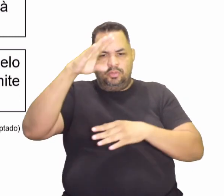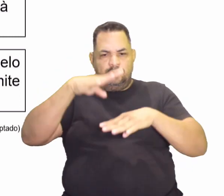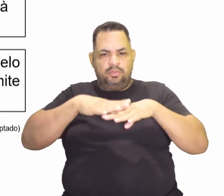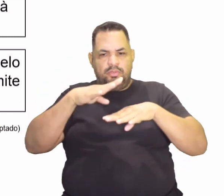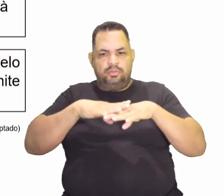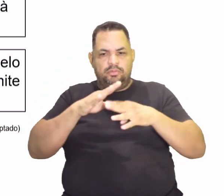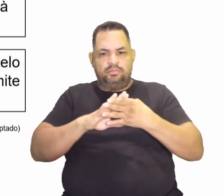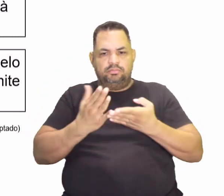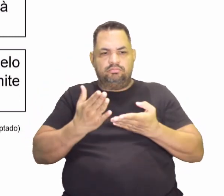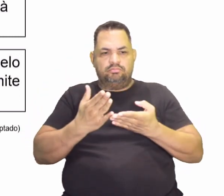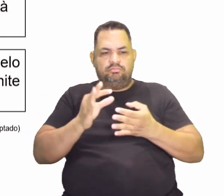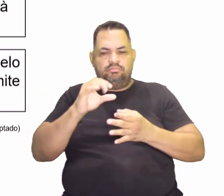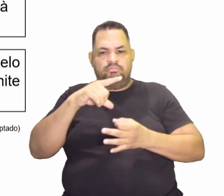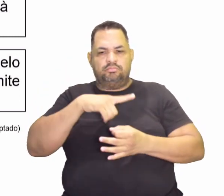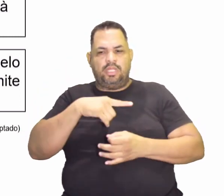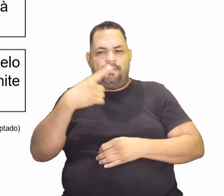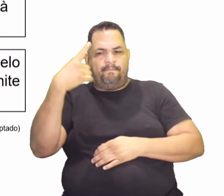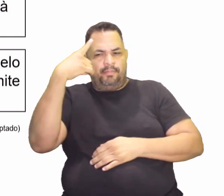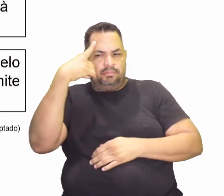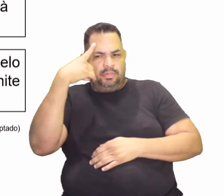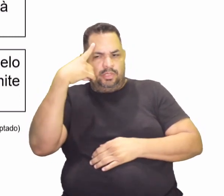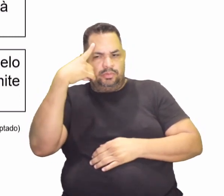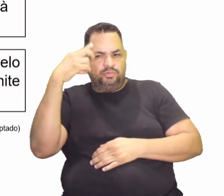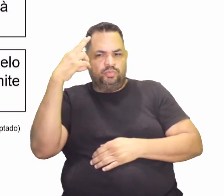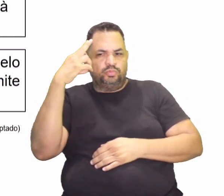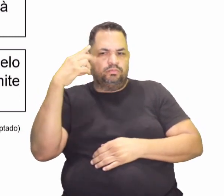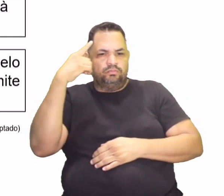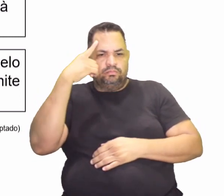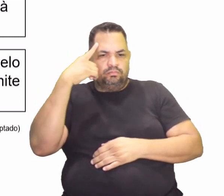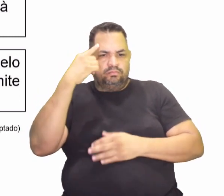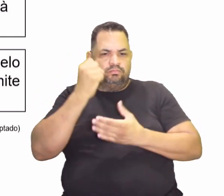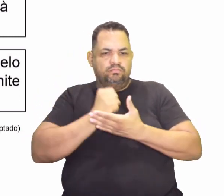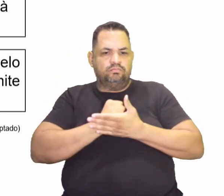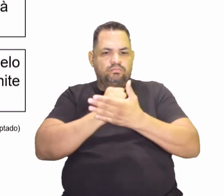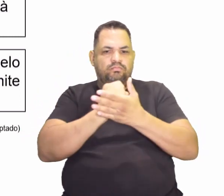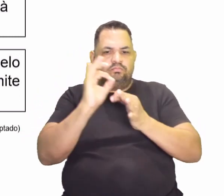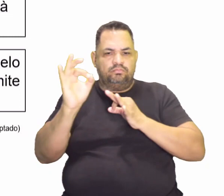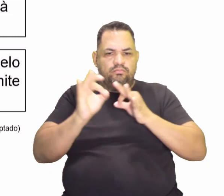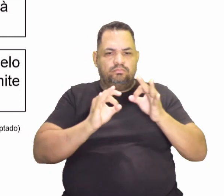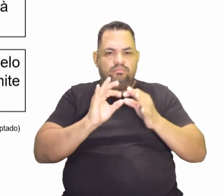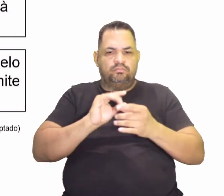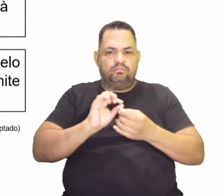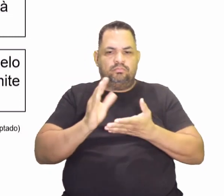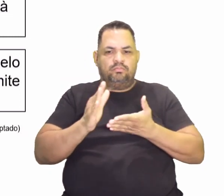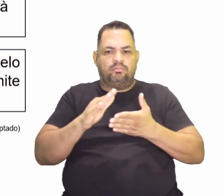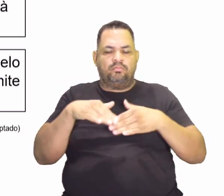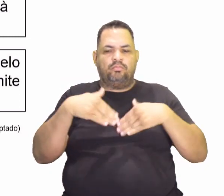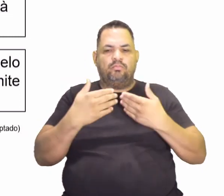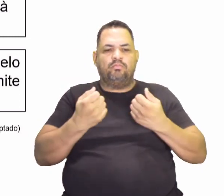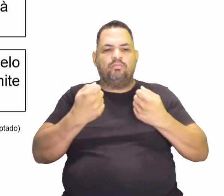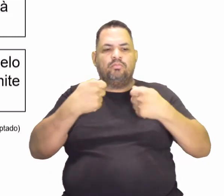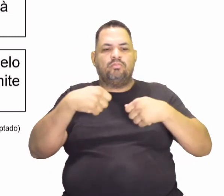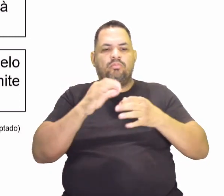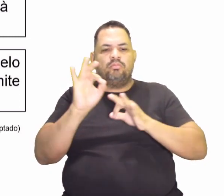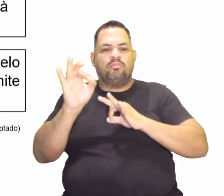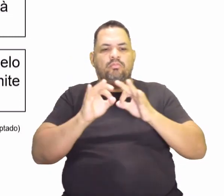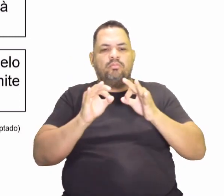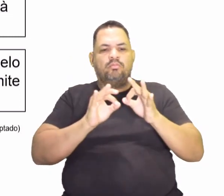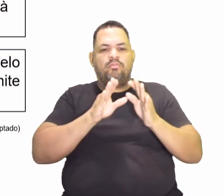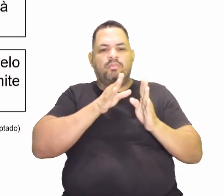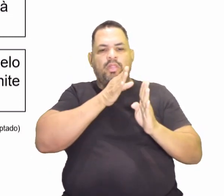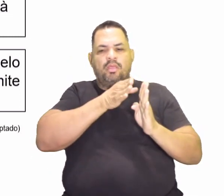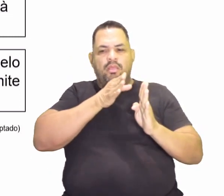inteiramente dominado pelo raciocínio, baseado na ordem e na medida, o que lhe permite